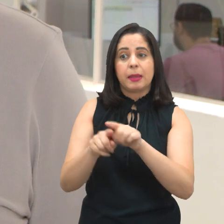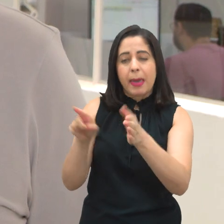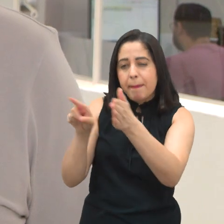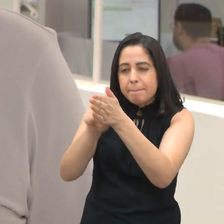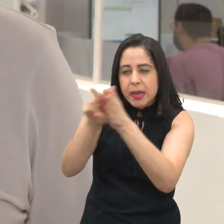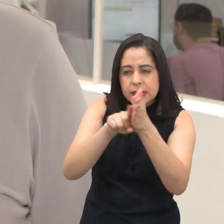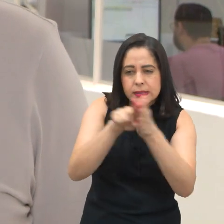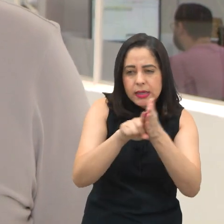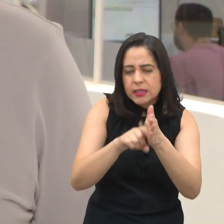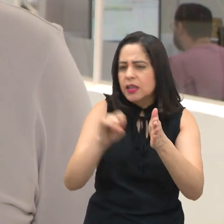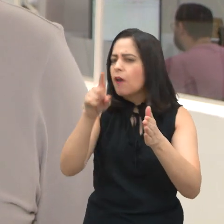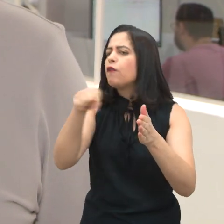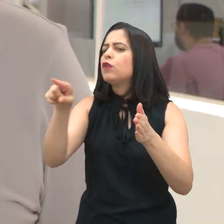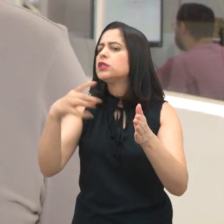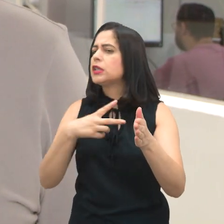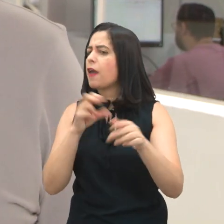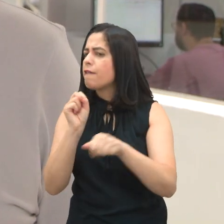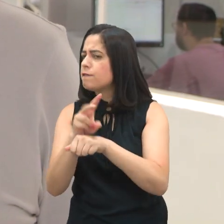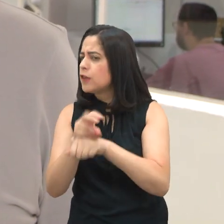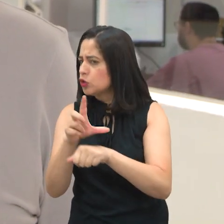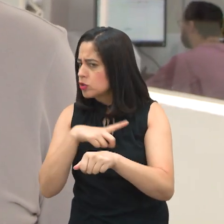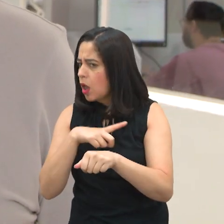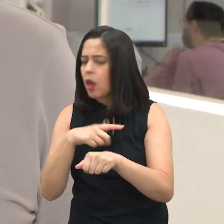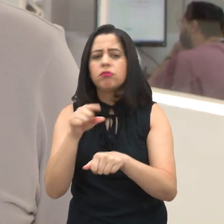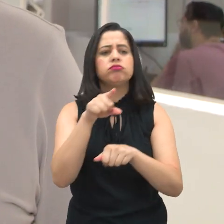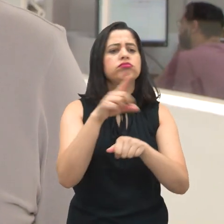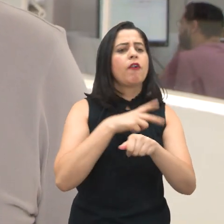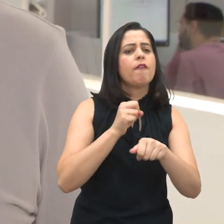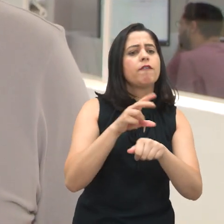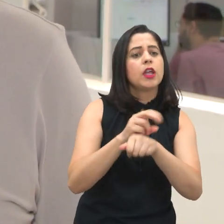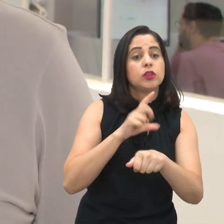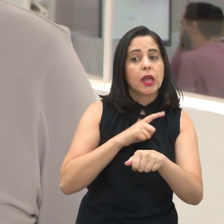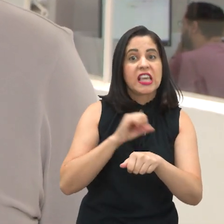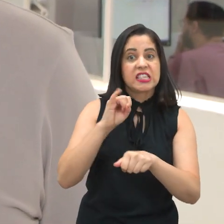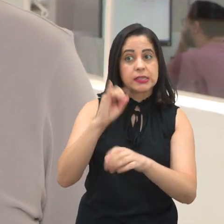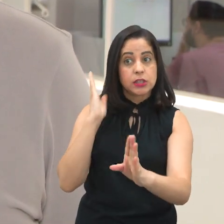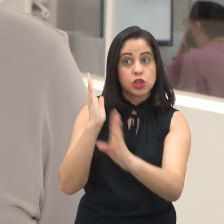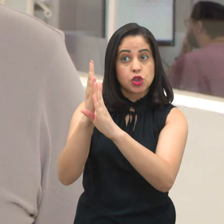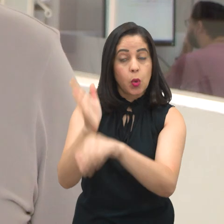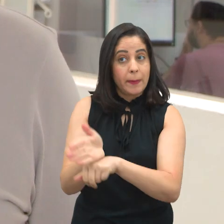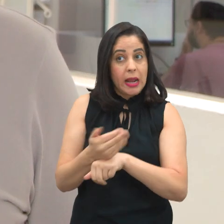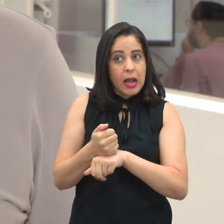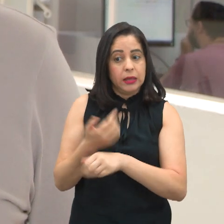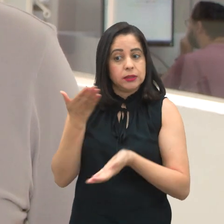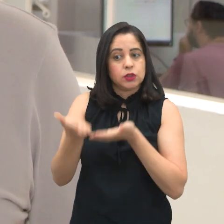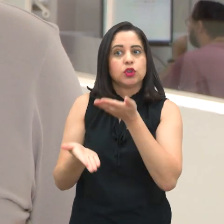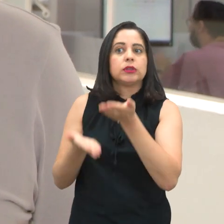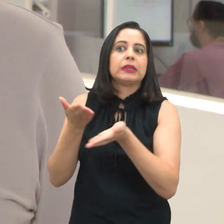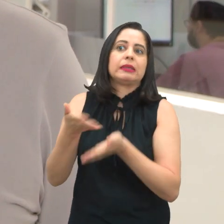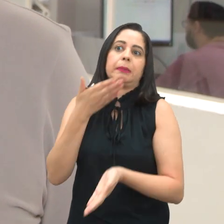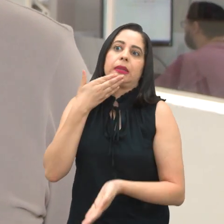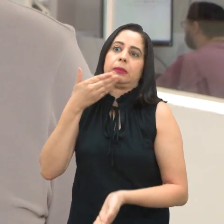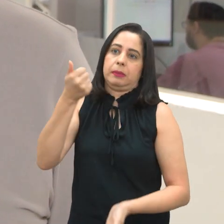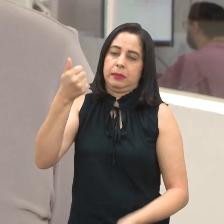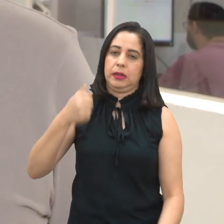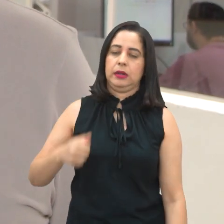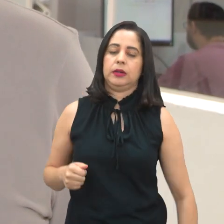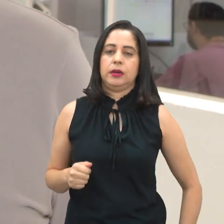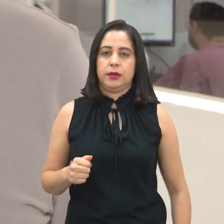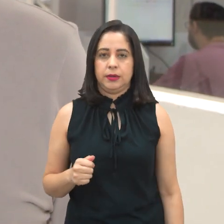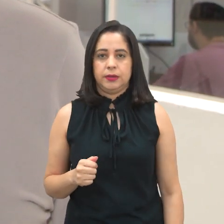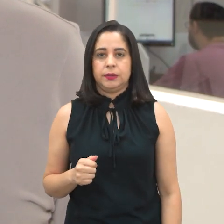com o vírus HIV, sabendo que quanto mais rápido tratar, melhor para ela e melhor para todos que possam estar envolvidos,